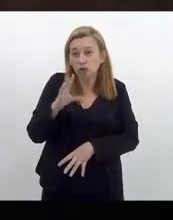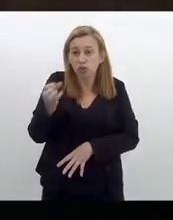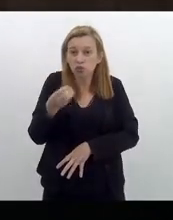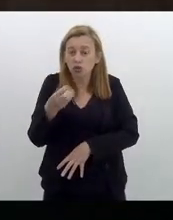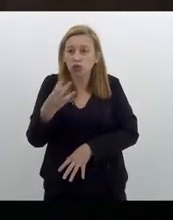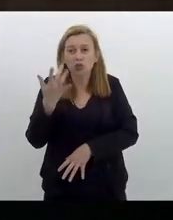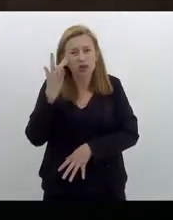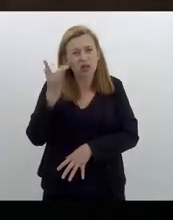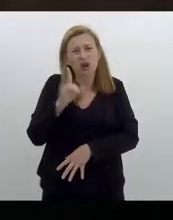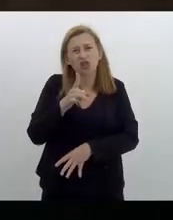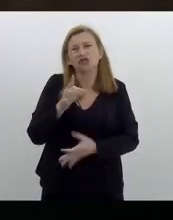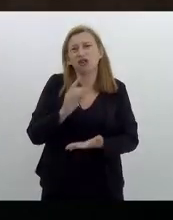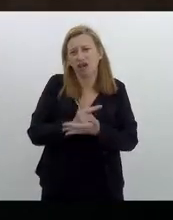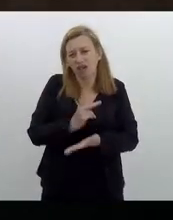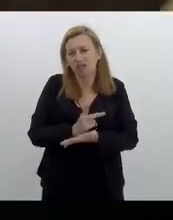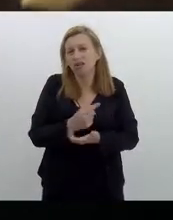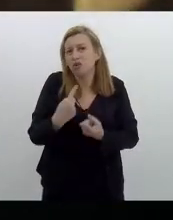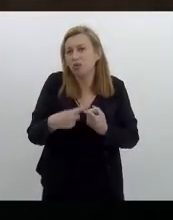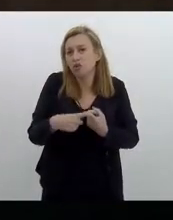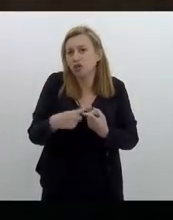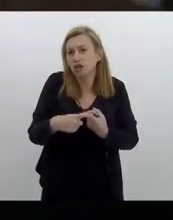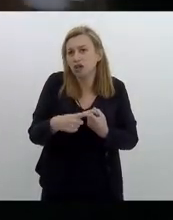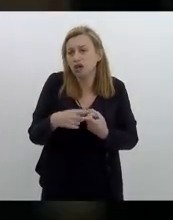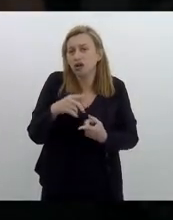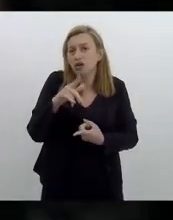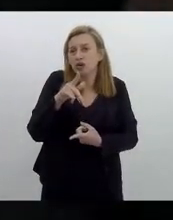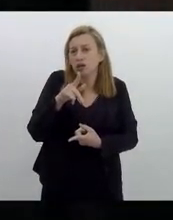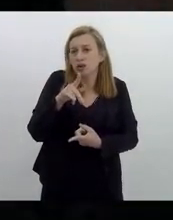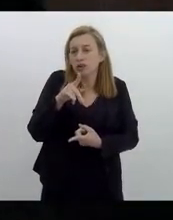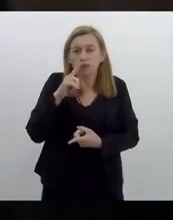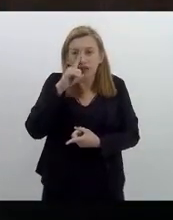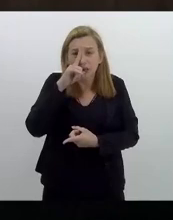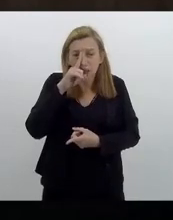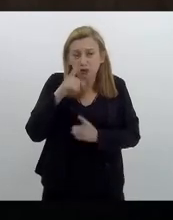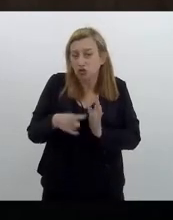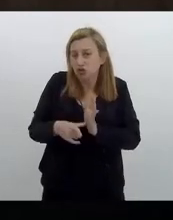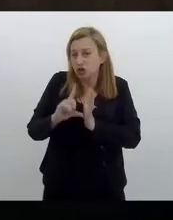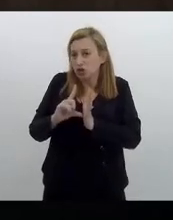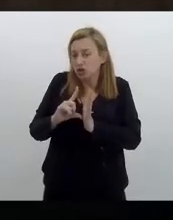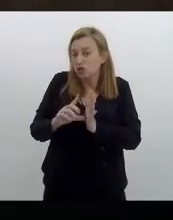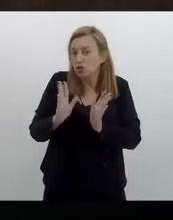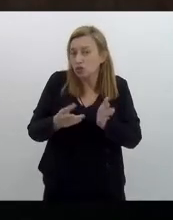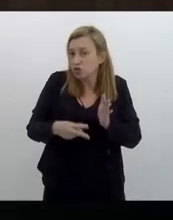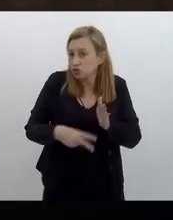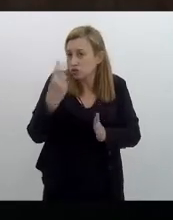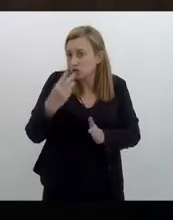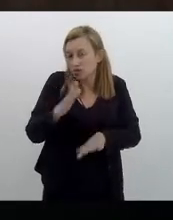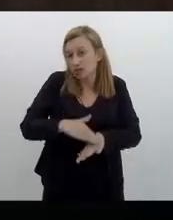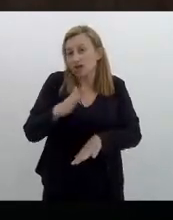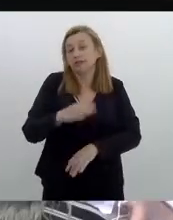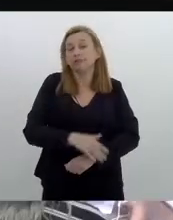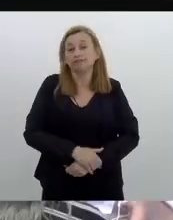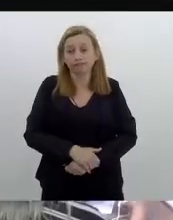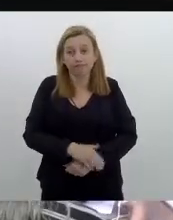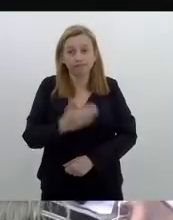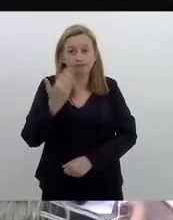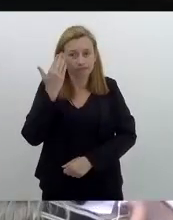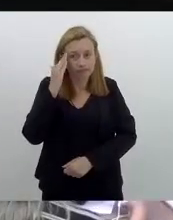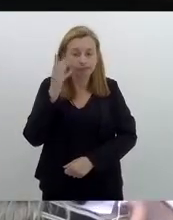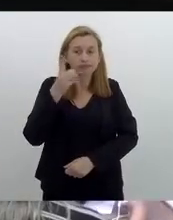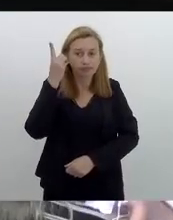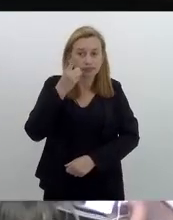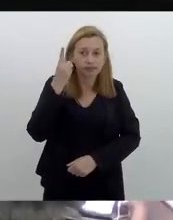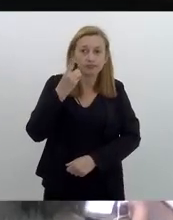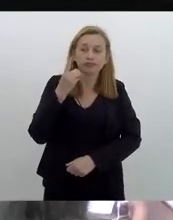jeito acho muito injusto Porque o perigo que se sofreu antes Hoje se sofre duas vezes mais Ok, deputado Flávio